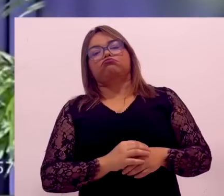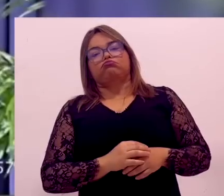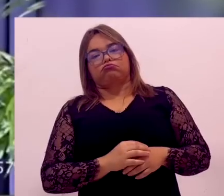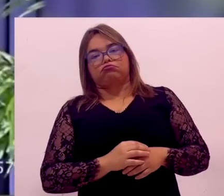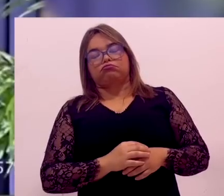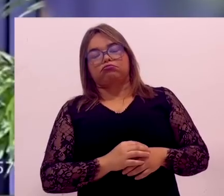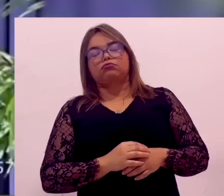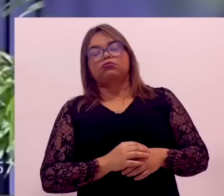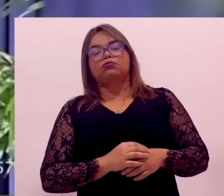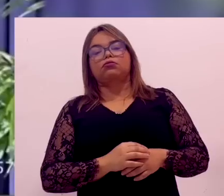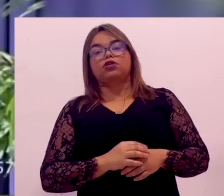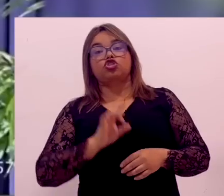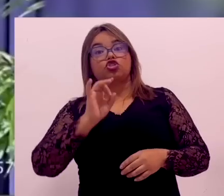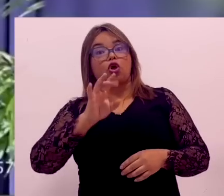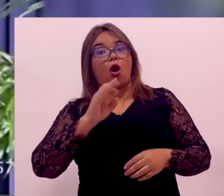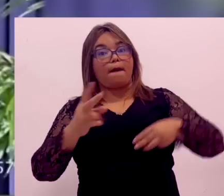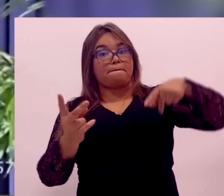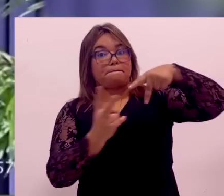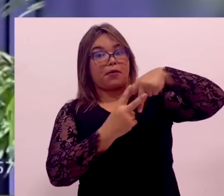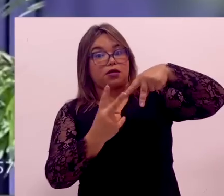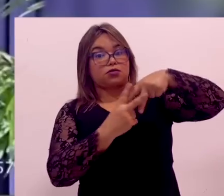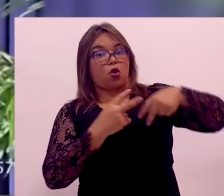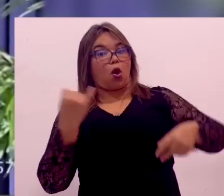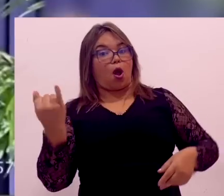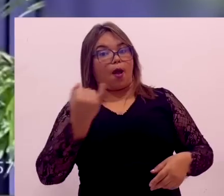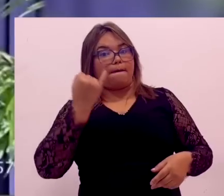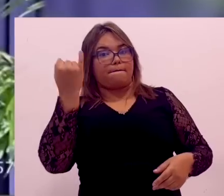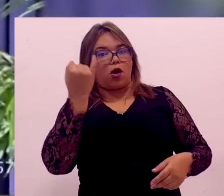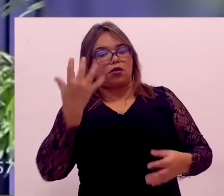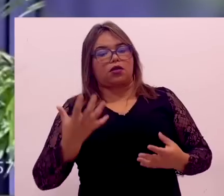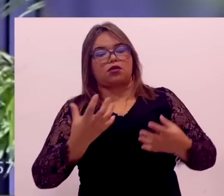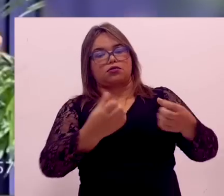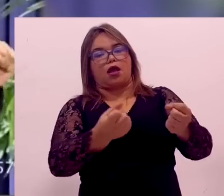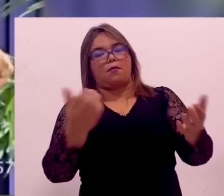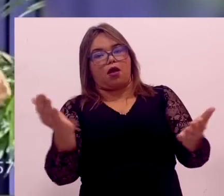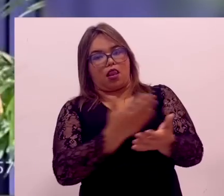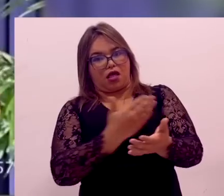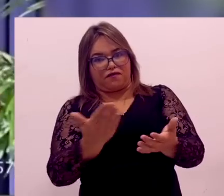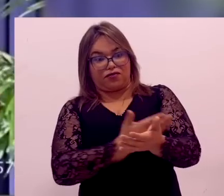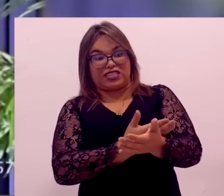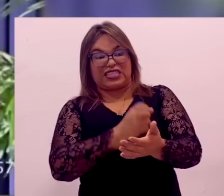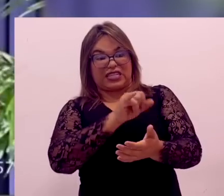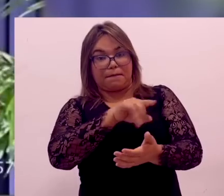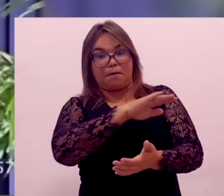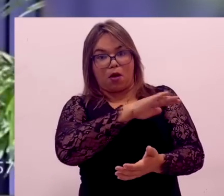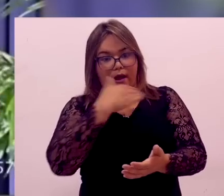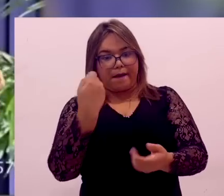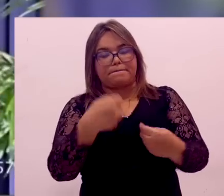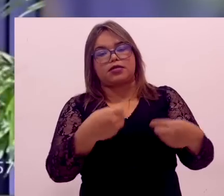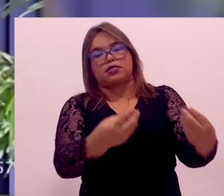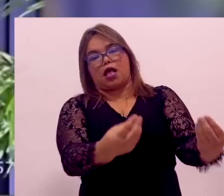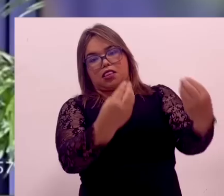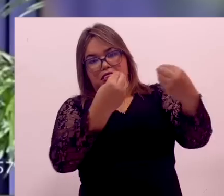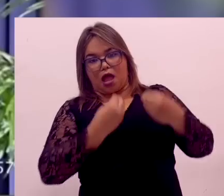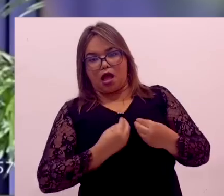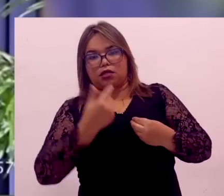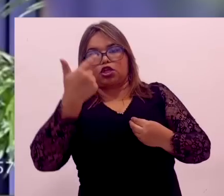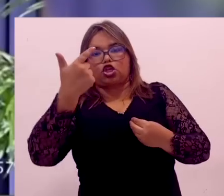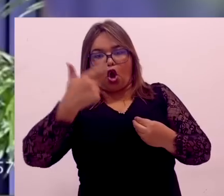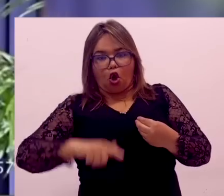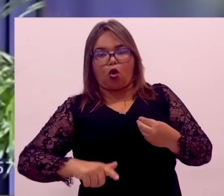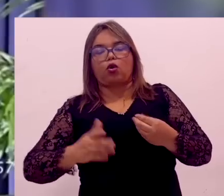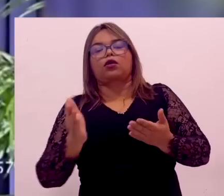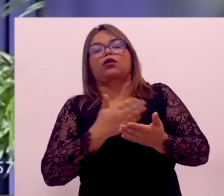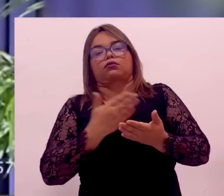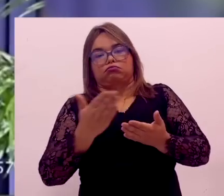livro. E na sua morte, esse livro deve ser devolvido para a loja maçônica. Então esse livro não anda